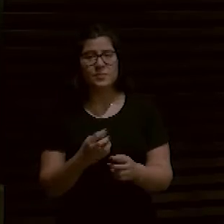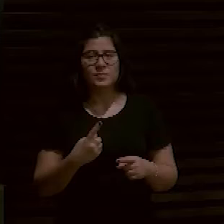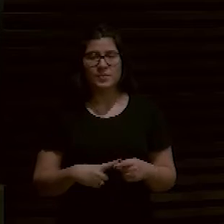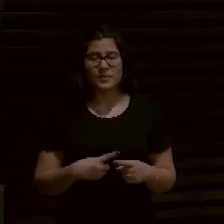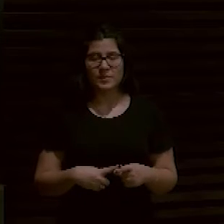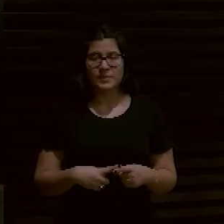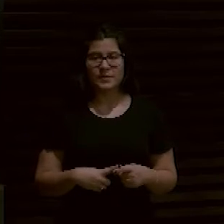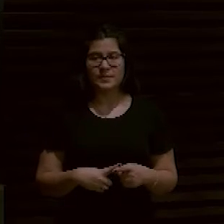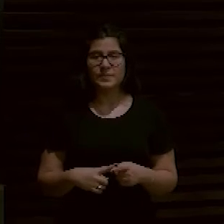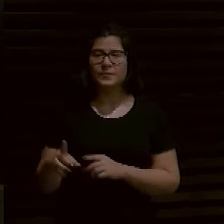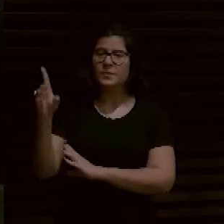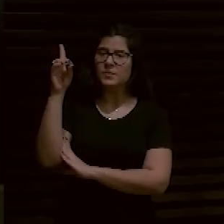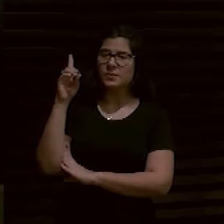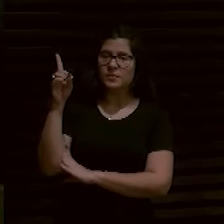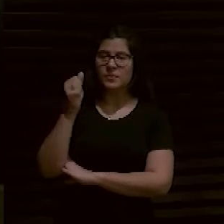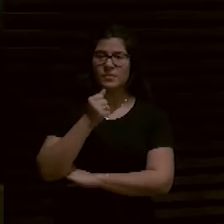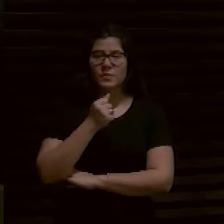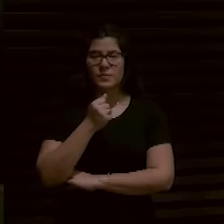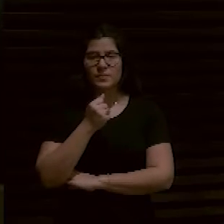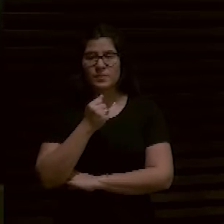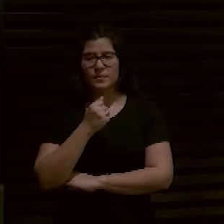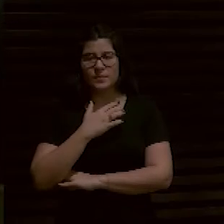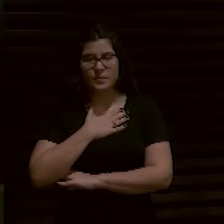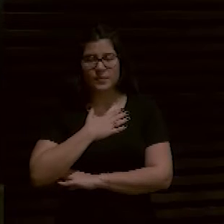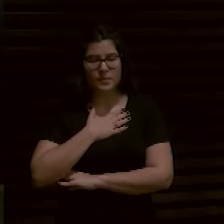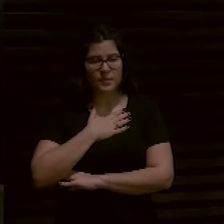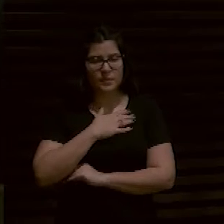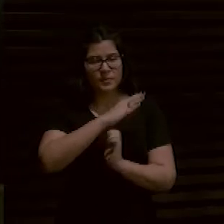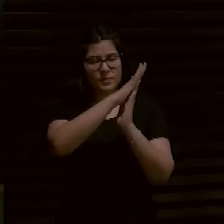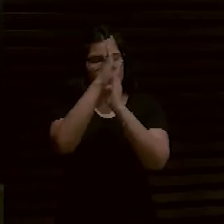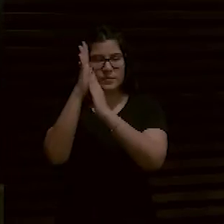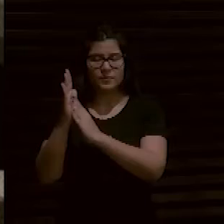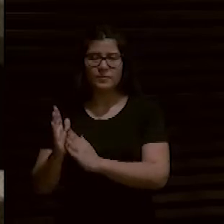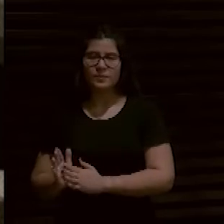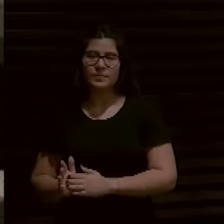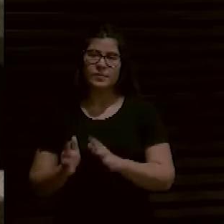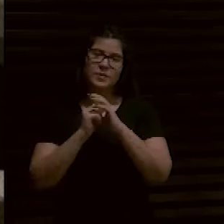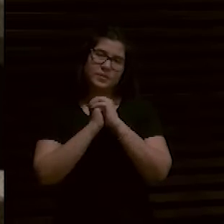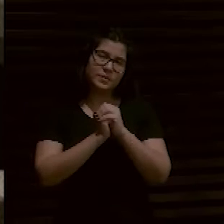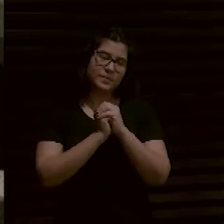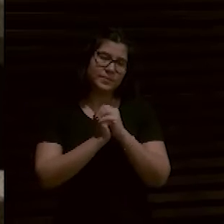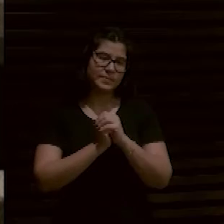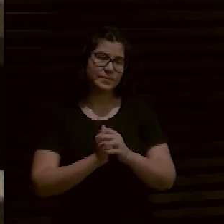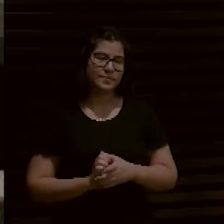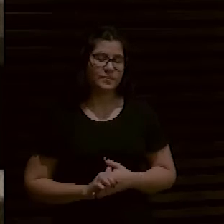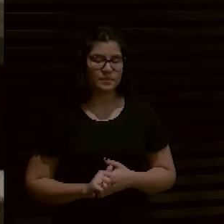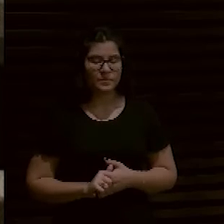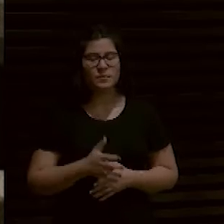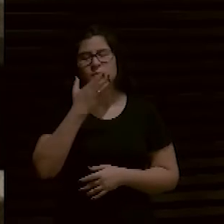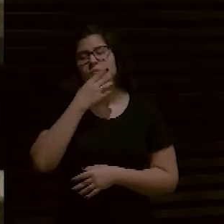salvo, porque tu és o meu louvor. Amém.